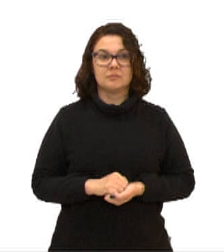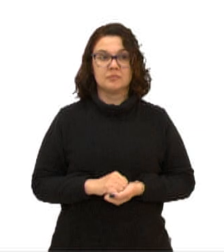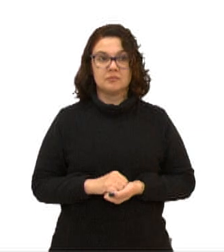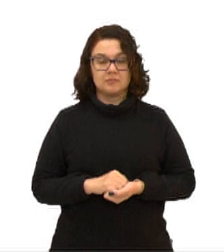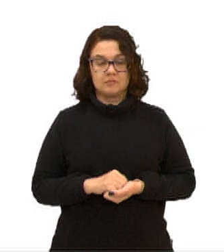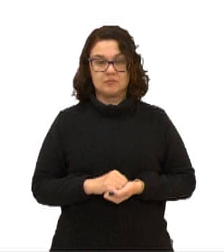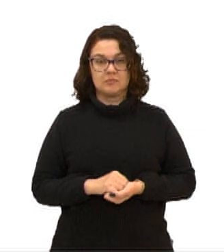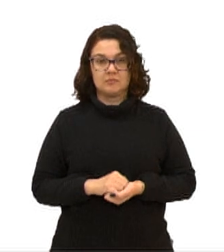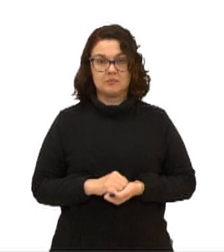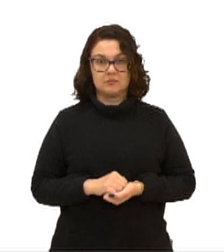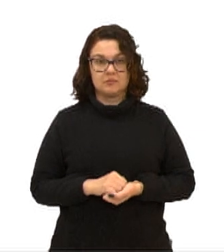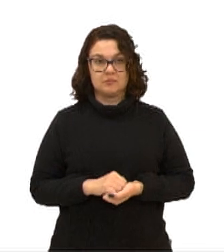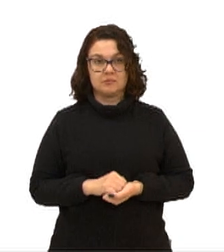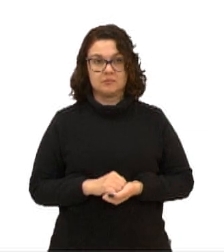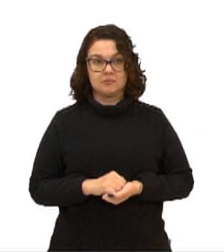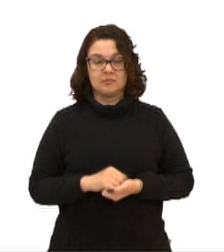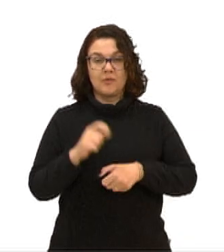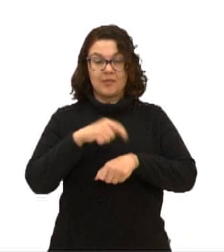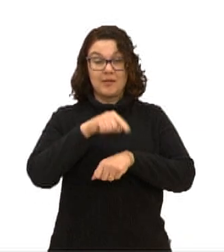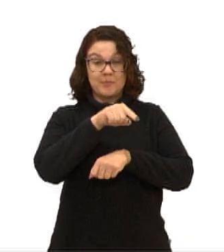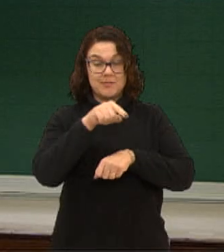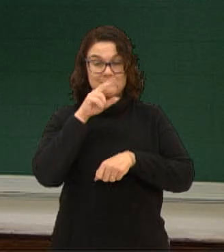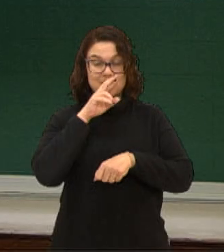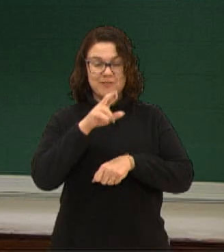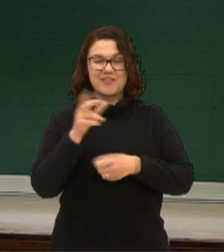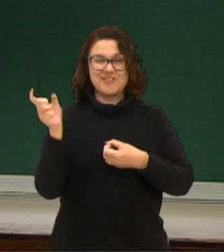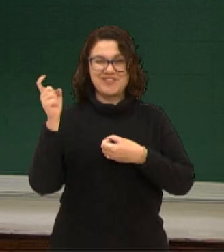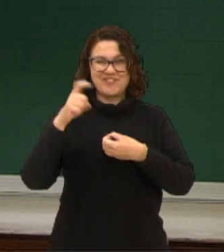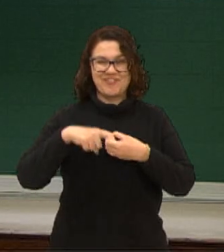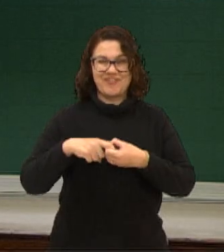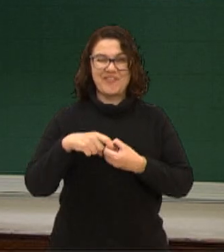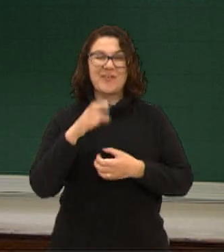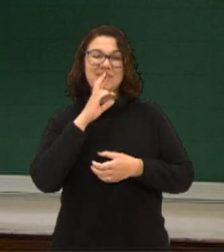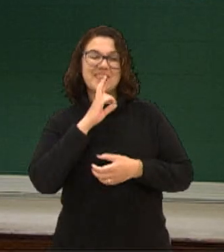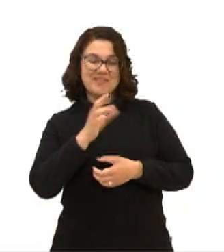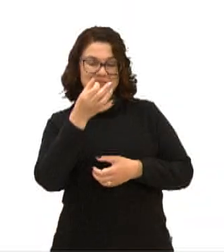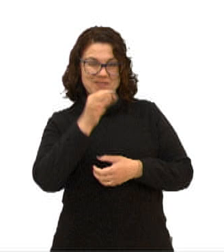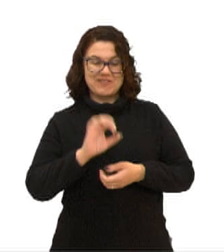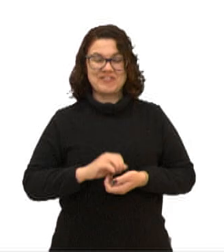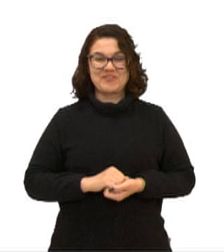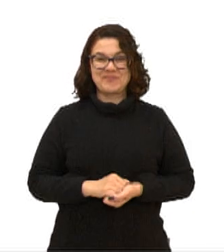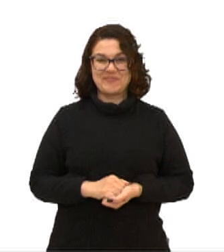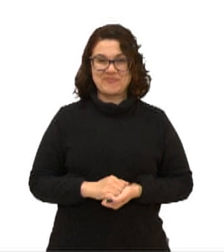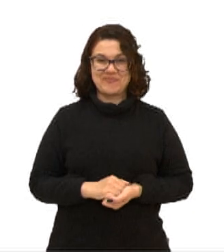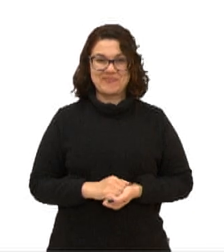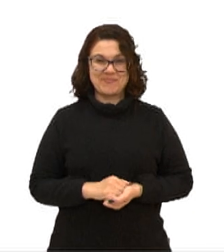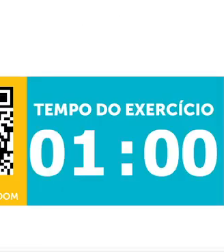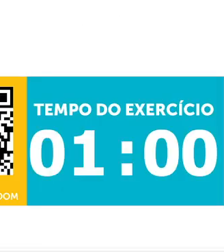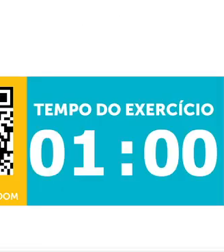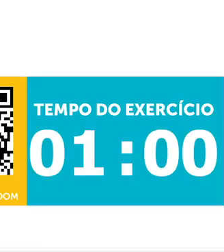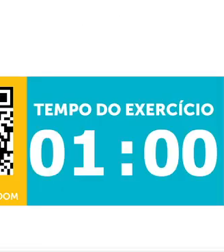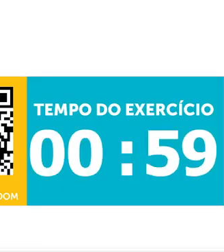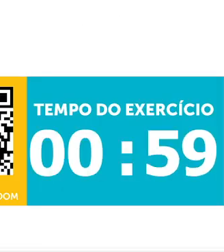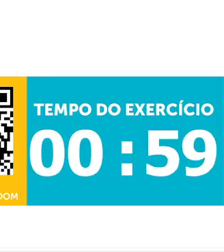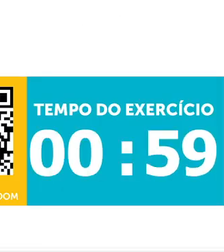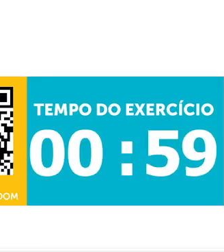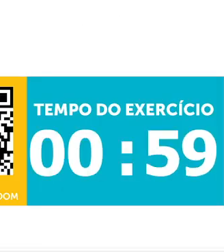ou em avião. Um tempinho para você responder e já voltamos para corrigir.